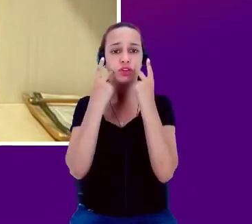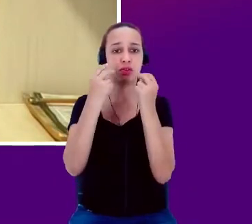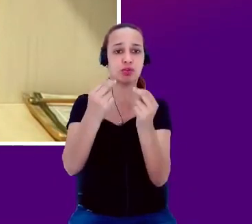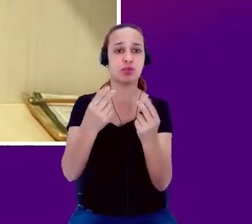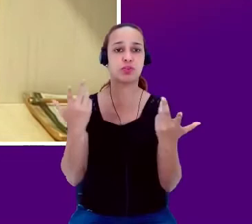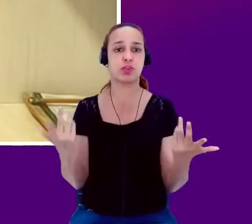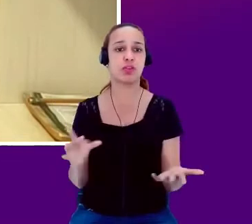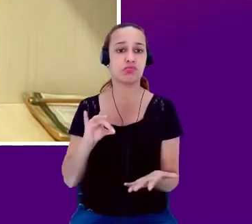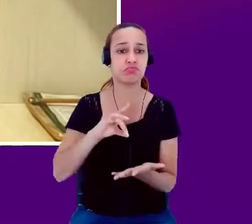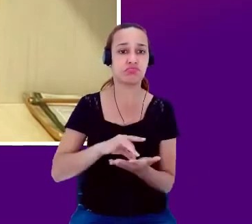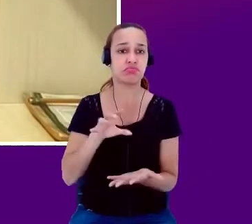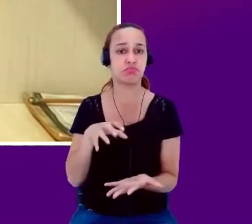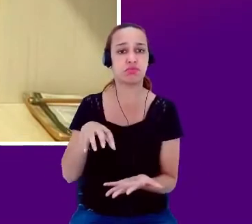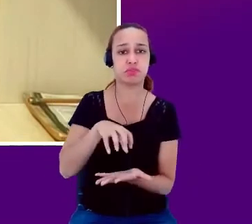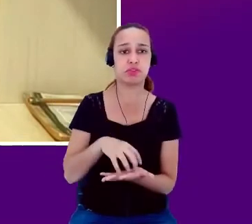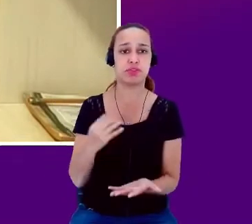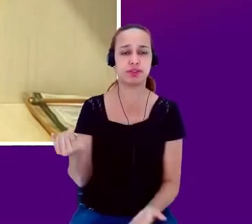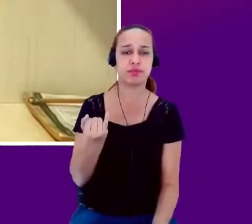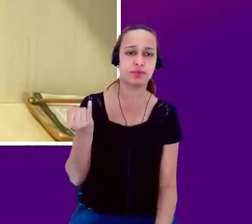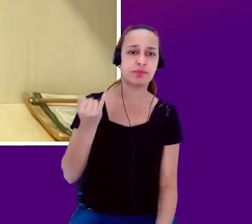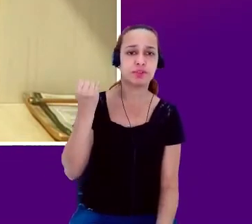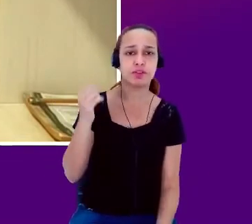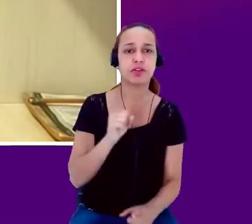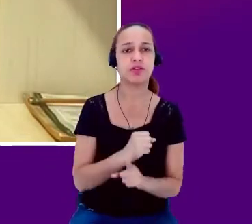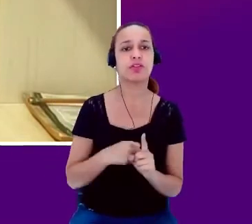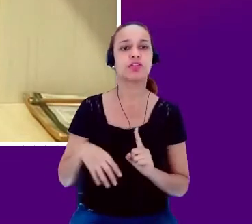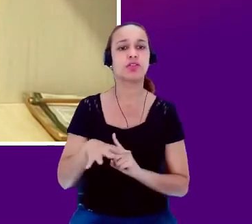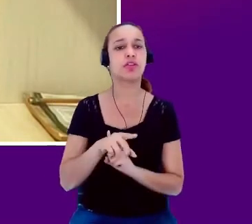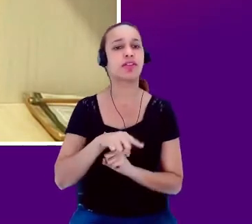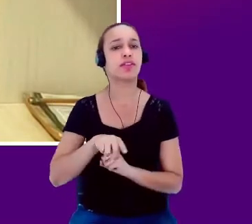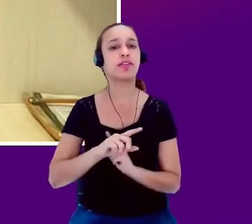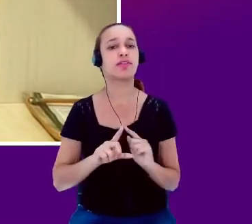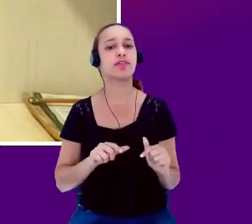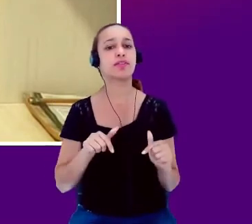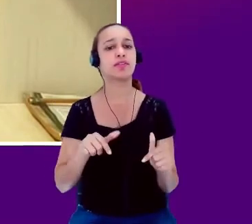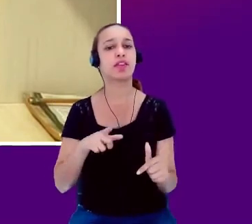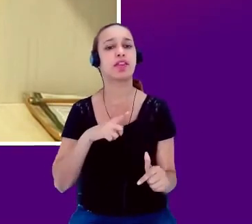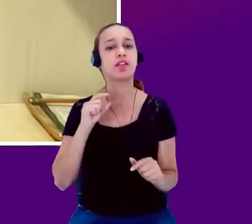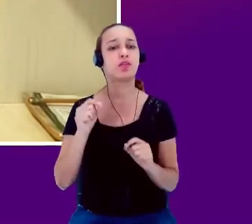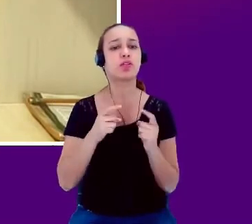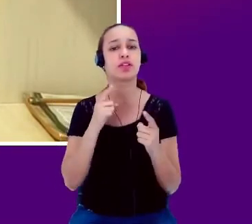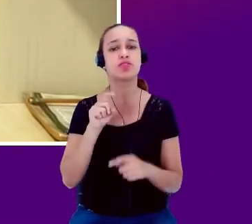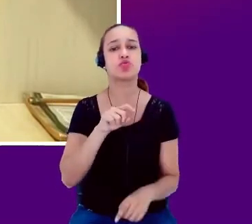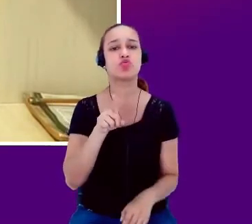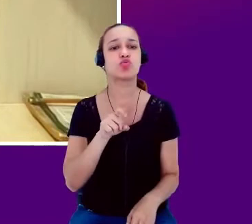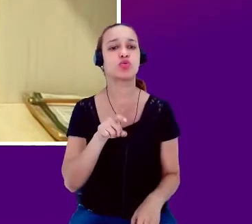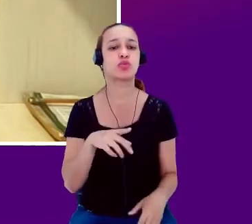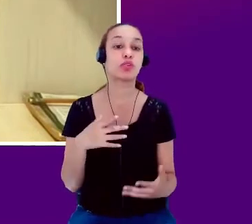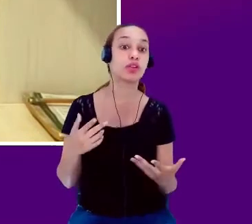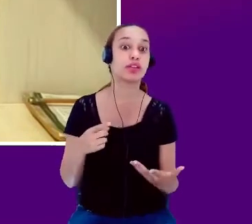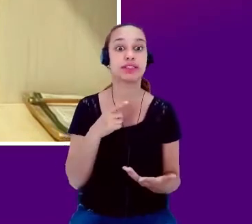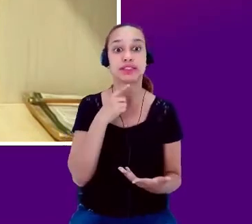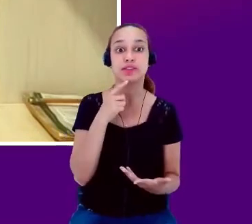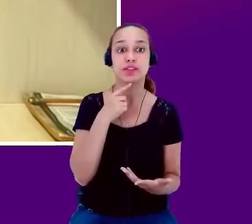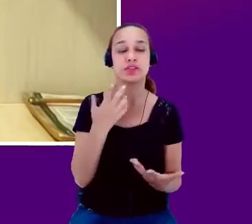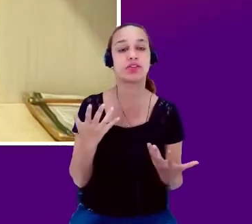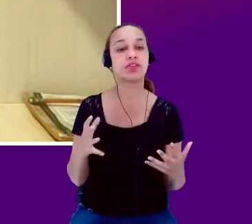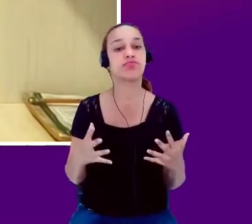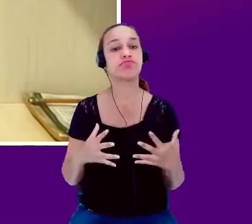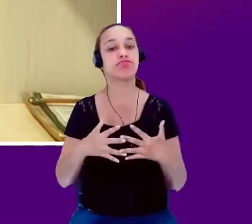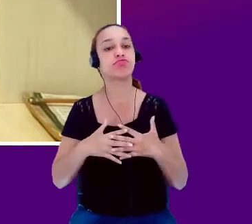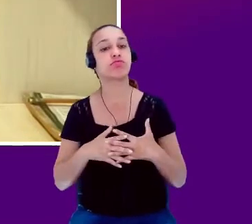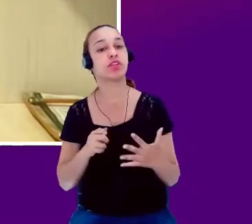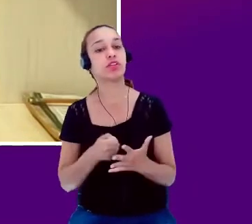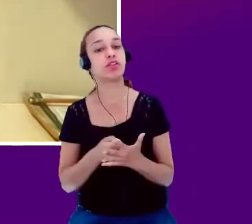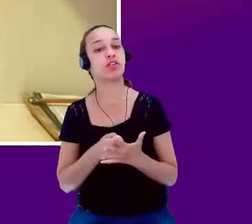desse setor e a importância social dessa atividade, né, que lida com incertezas e busca trazer aí compensações, né, formas de